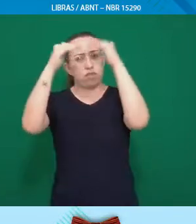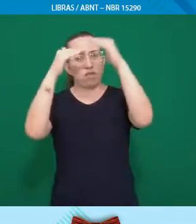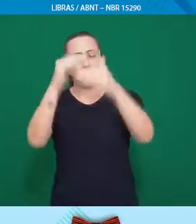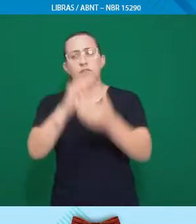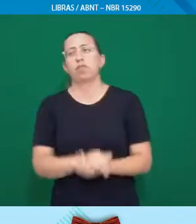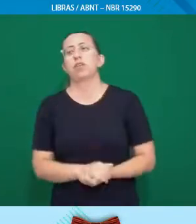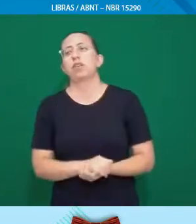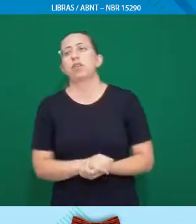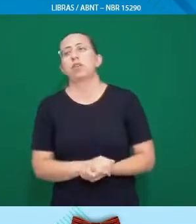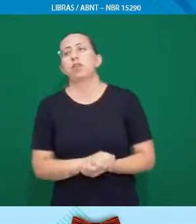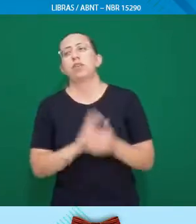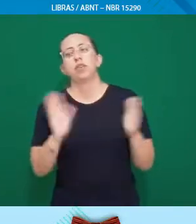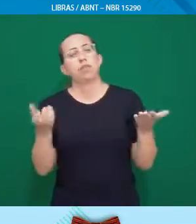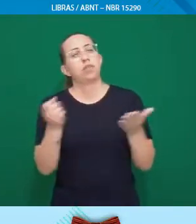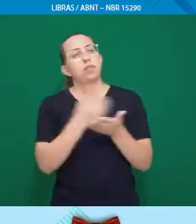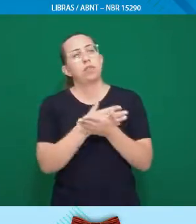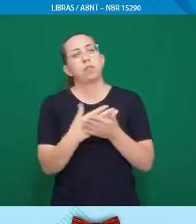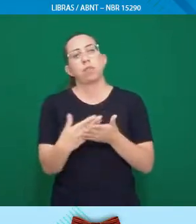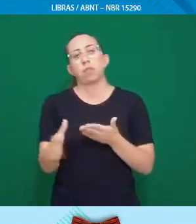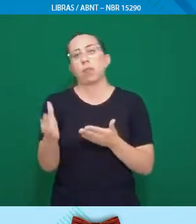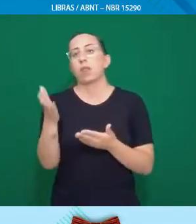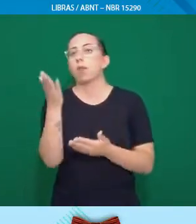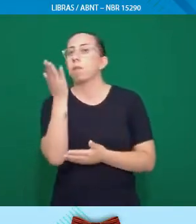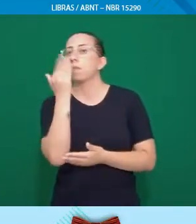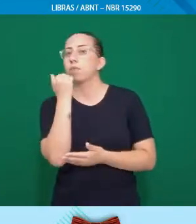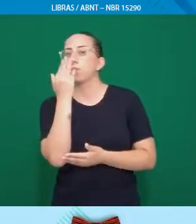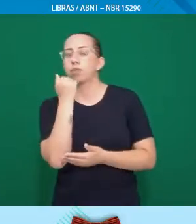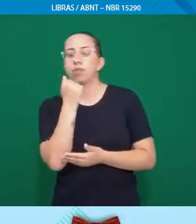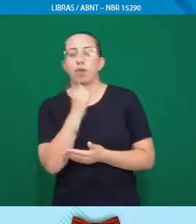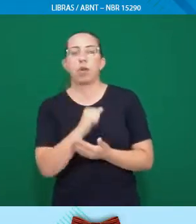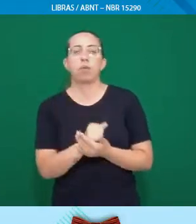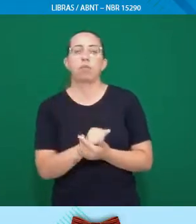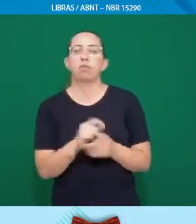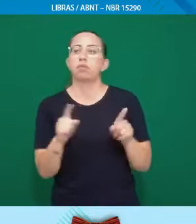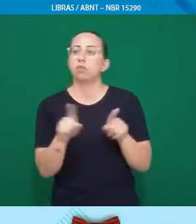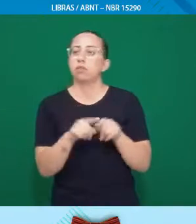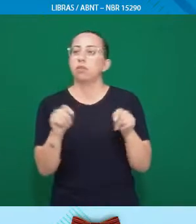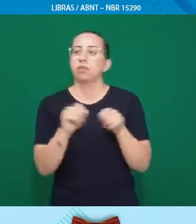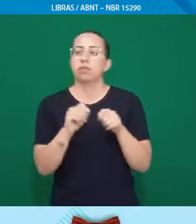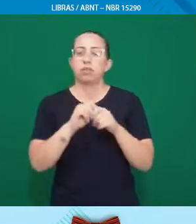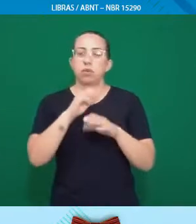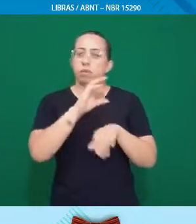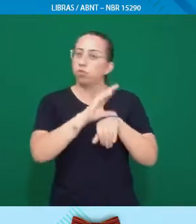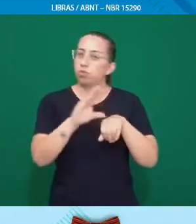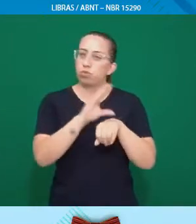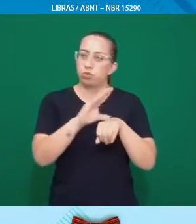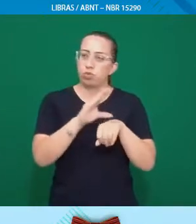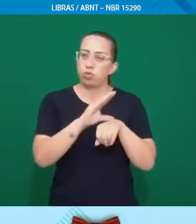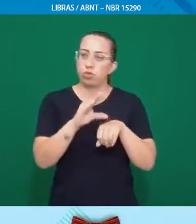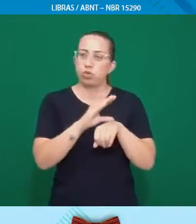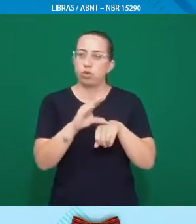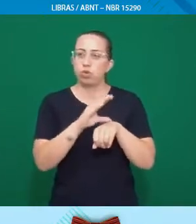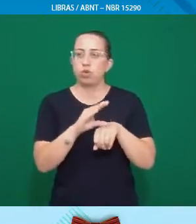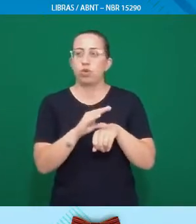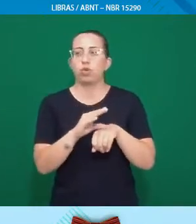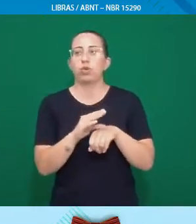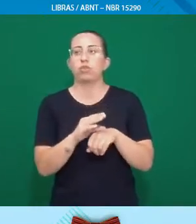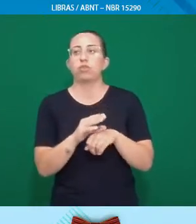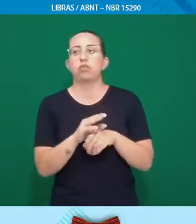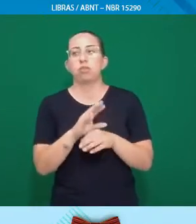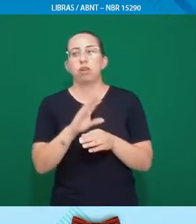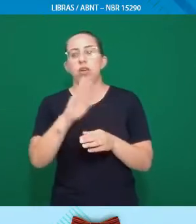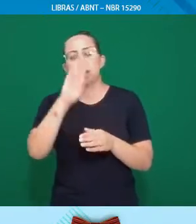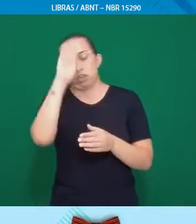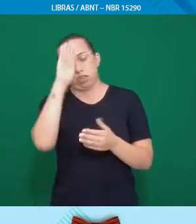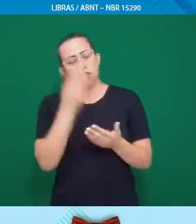Já começamos trabalhando com a culinária típica também fizemos o curso culinária típica este ano desejamos que